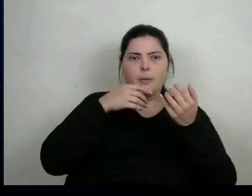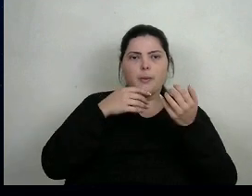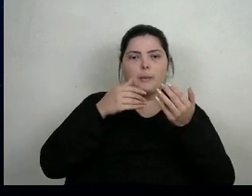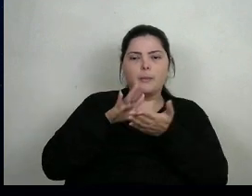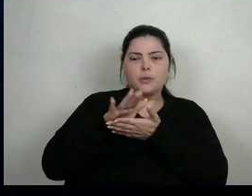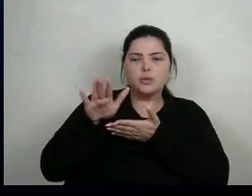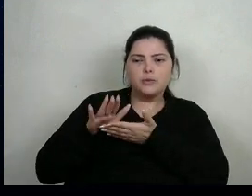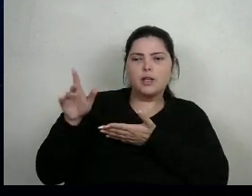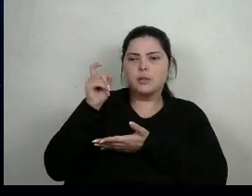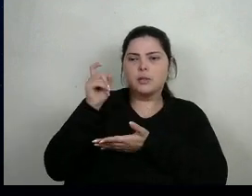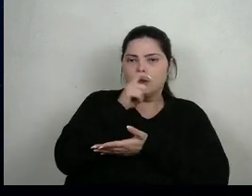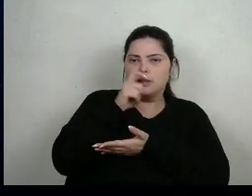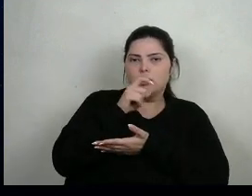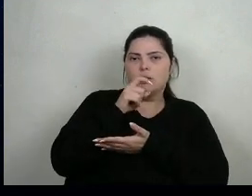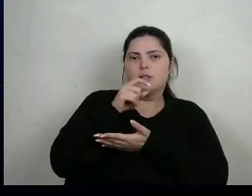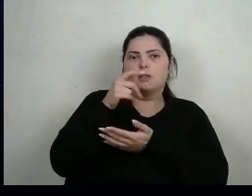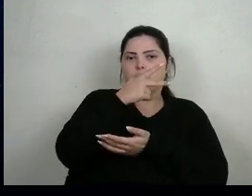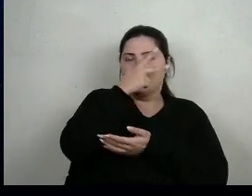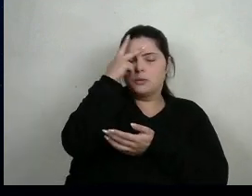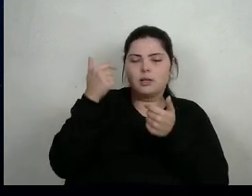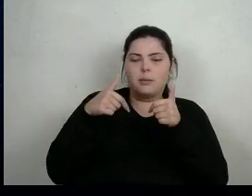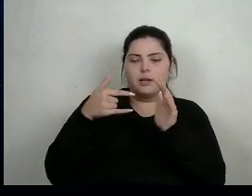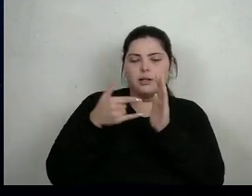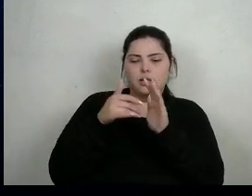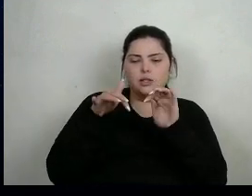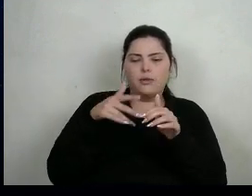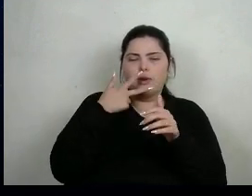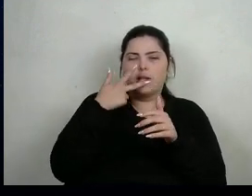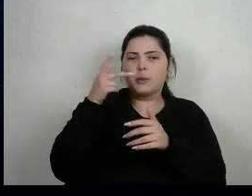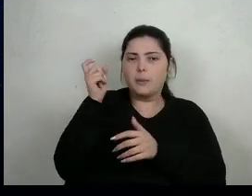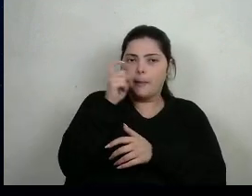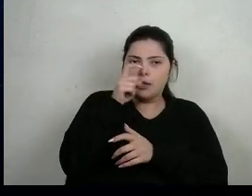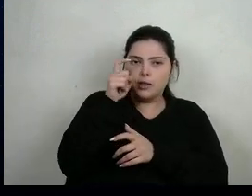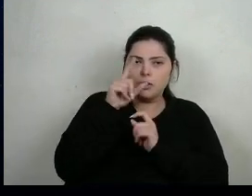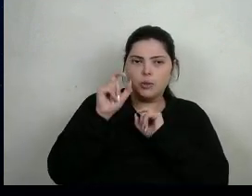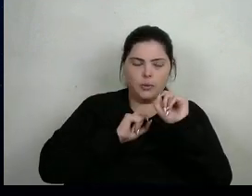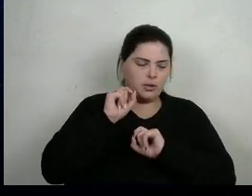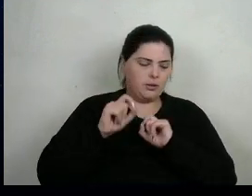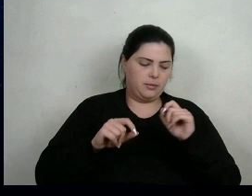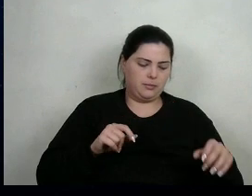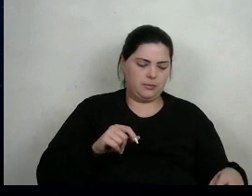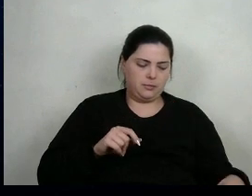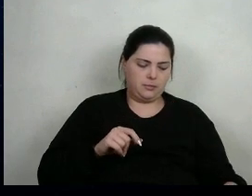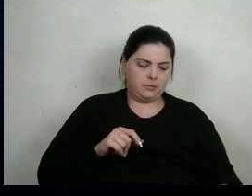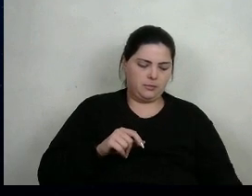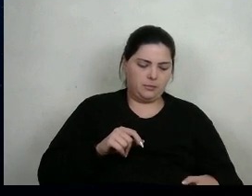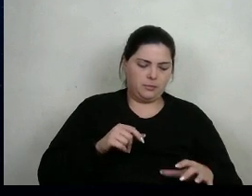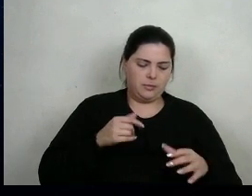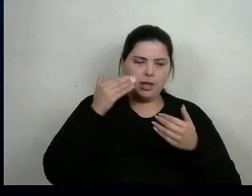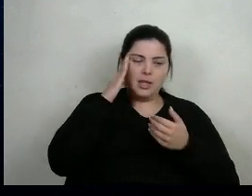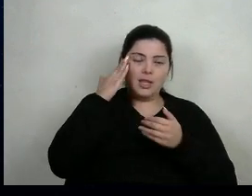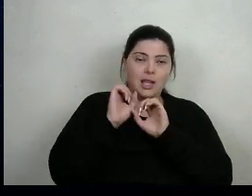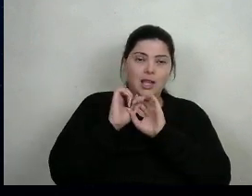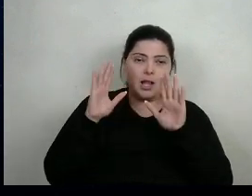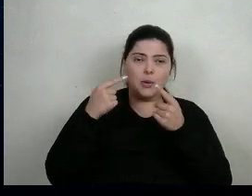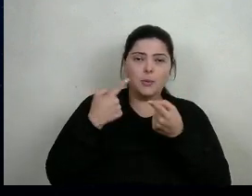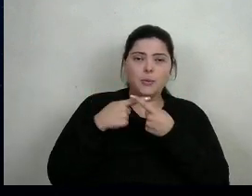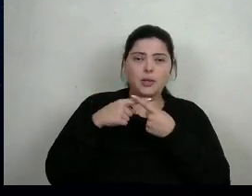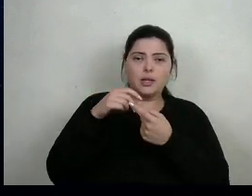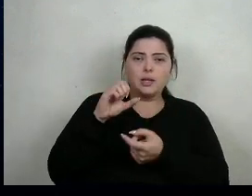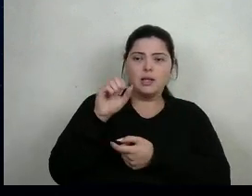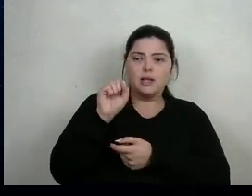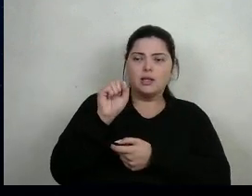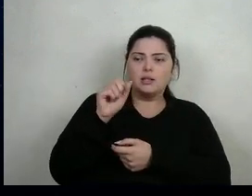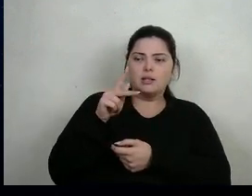a gente pontuando esses mitos a gente consegue entender para que que Space serve e discutir